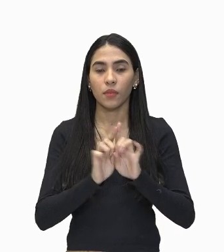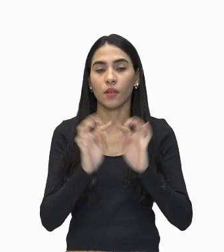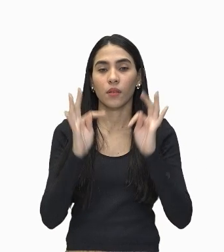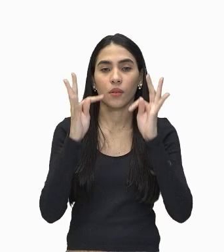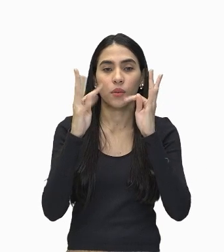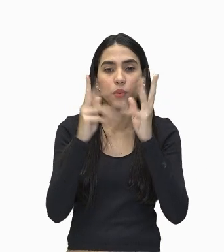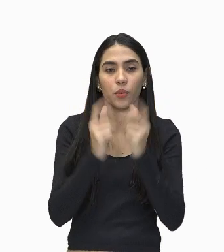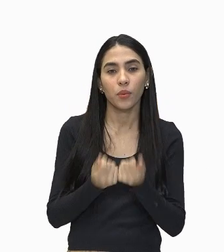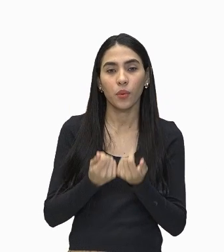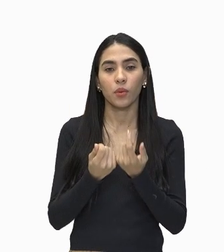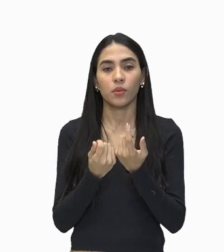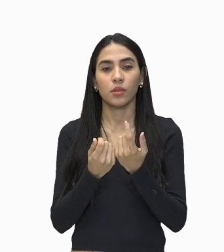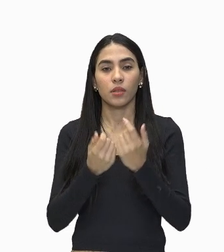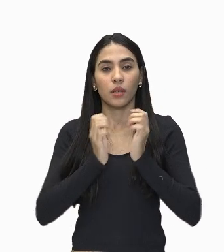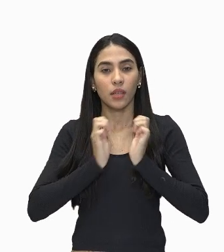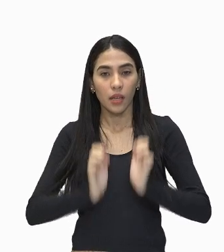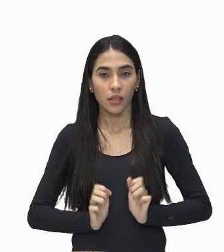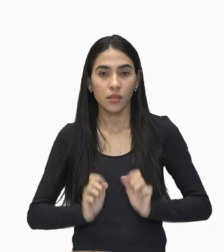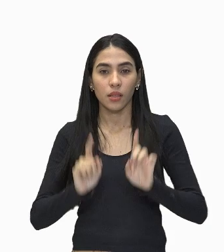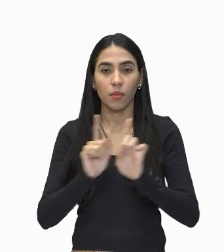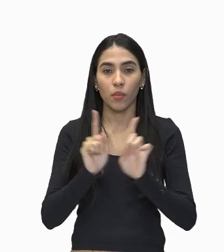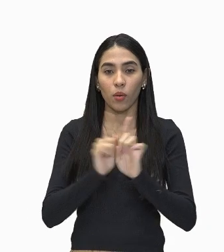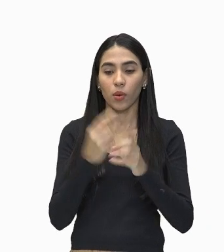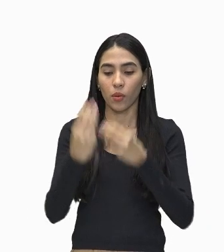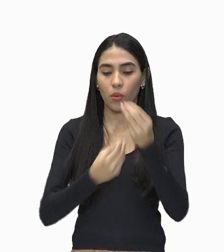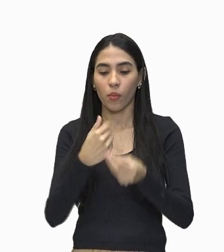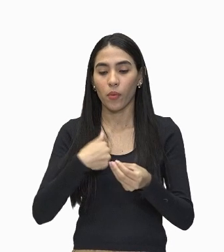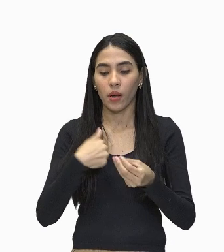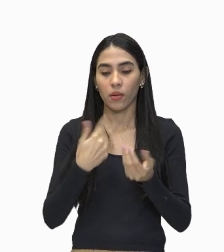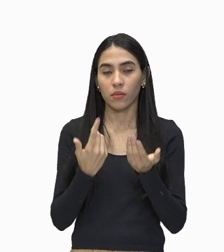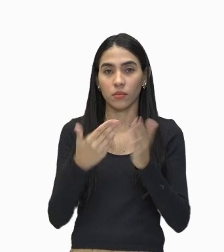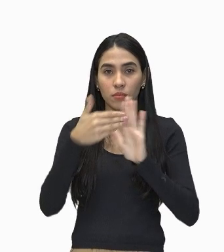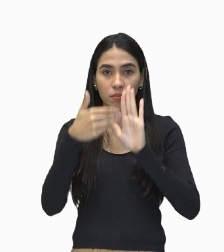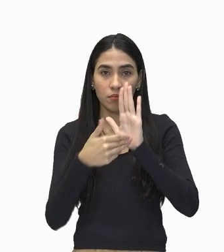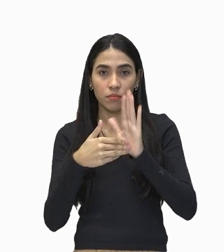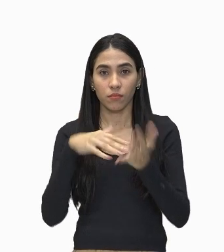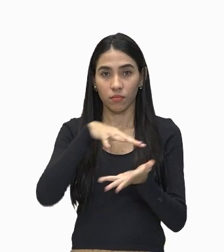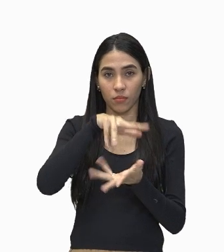atos intencionais de posicionamento no